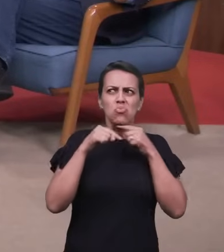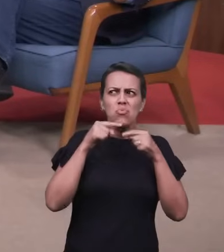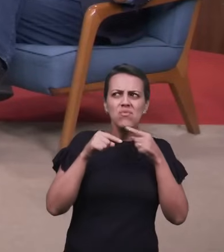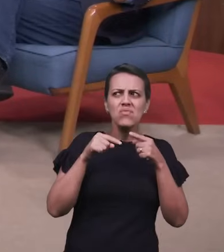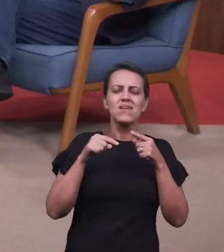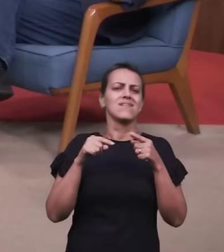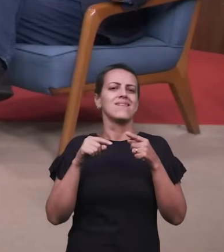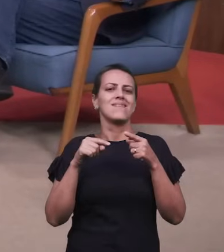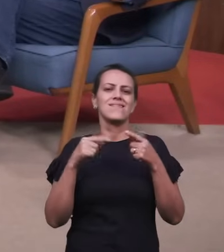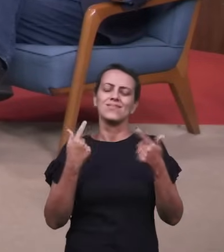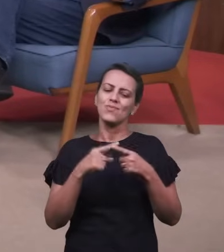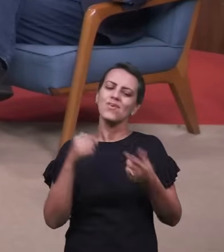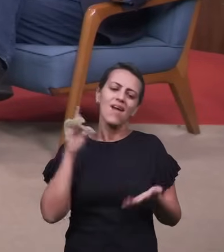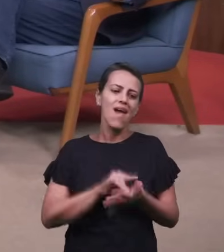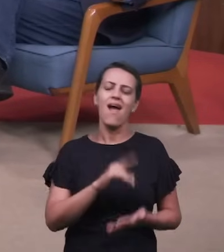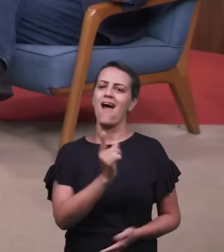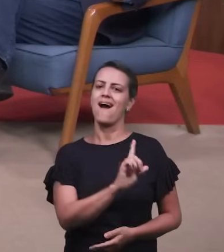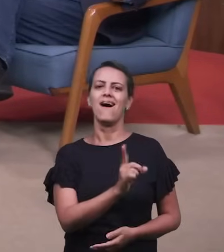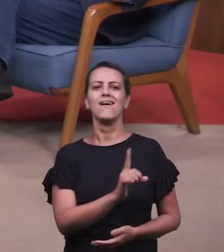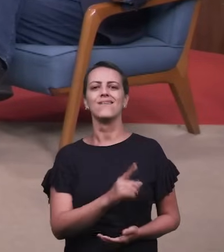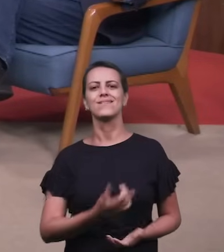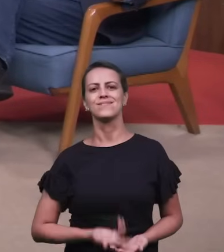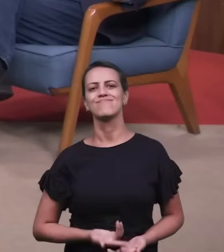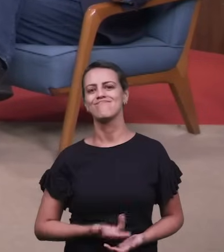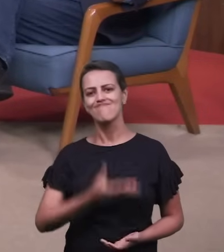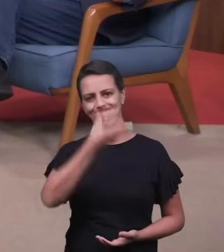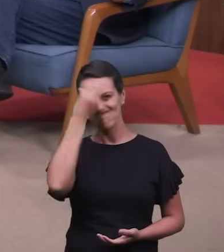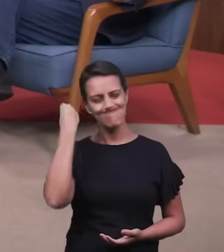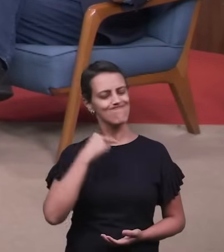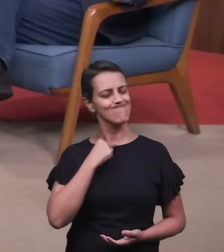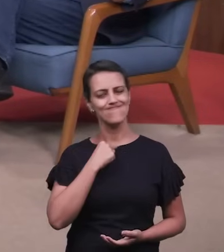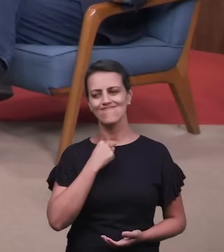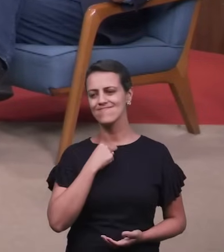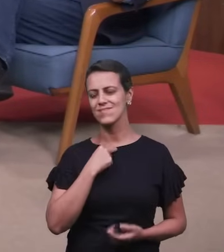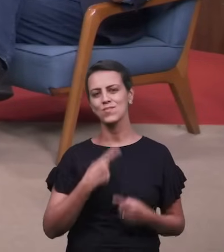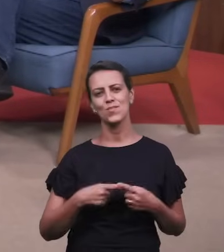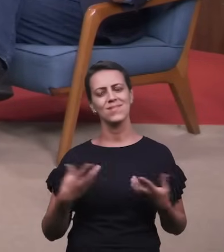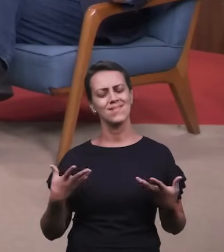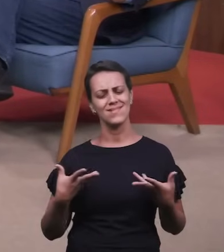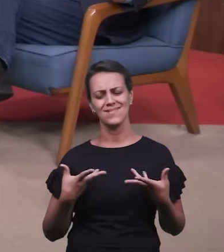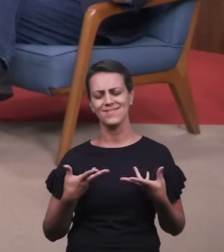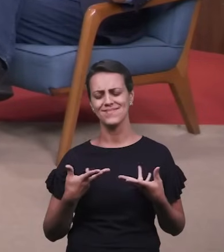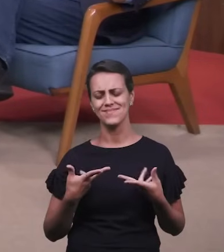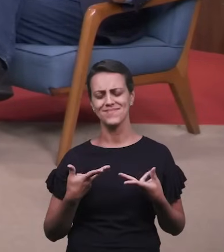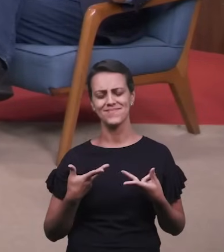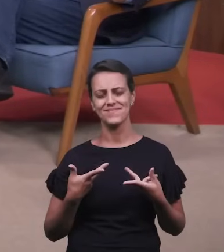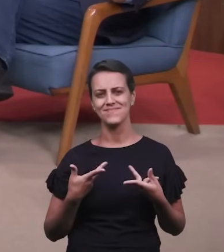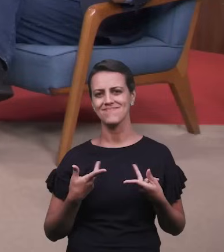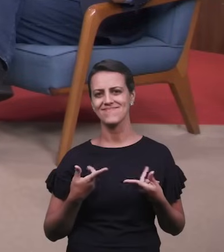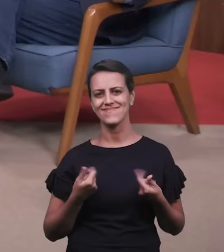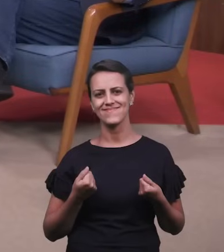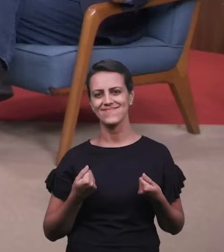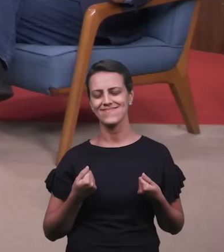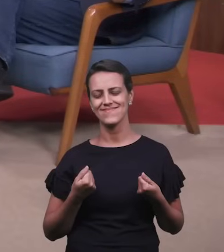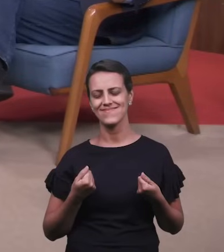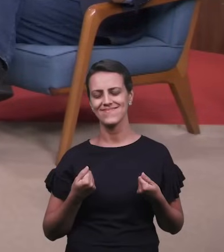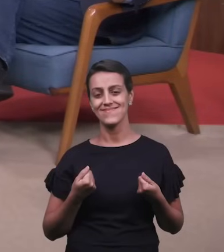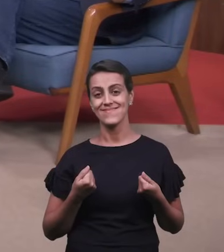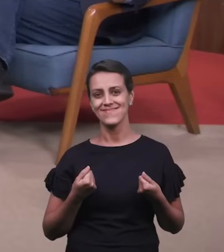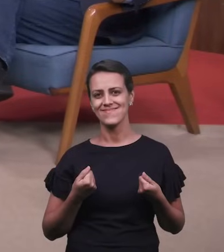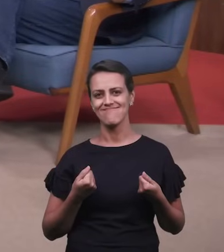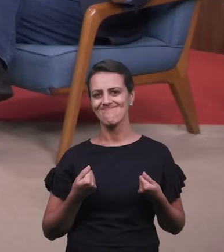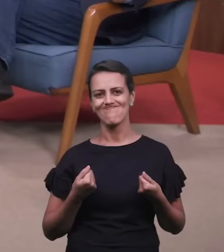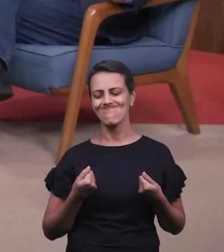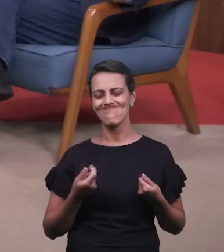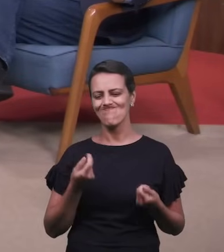Isso. Preferir o mundo. Você pode preferir o mundo. Mas esquecer não esquece. Porque é maravilhoso. É algo que, é